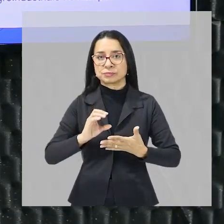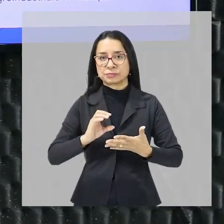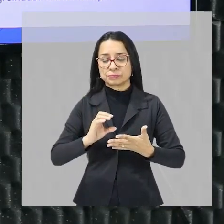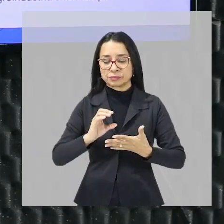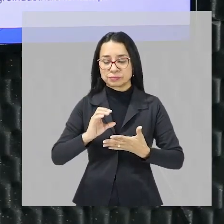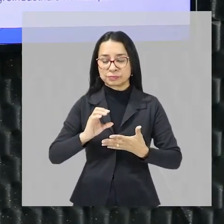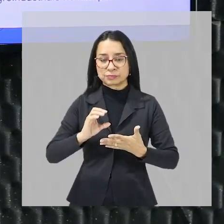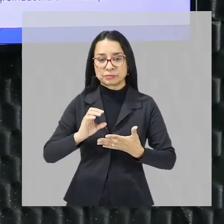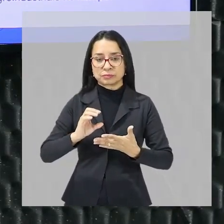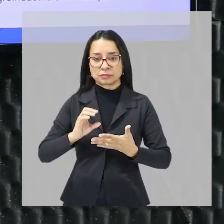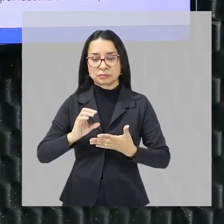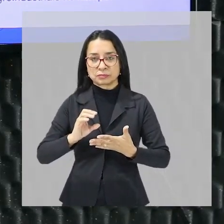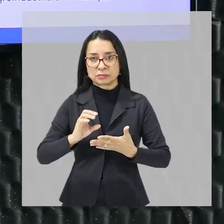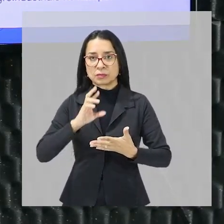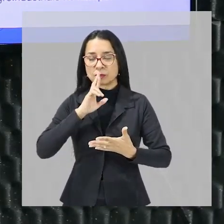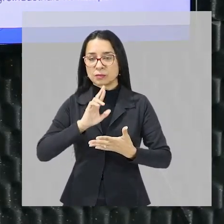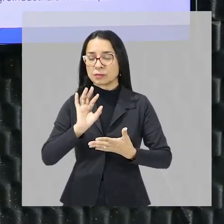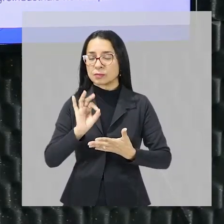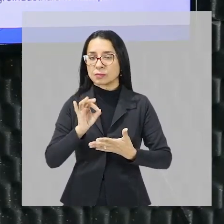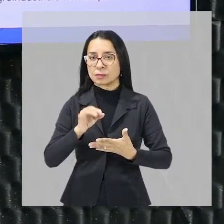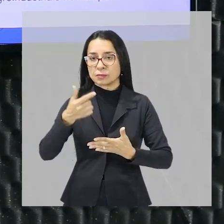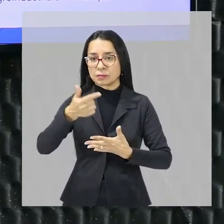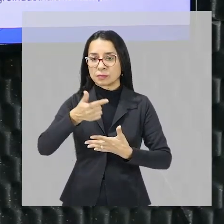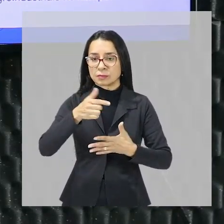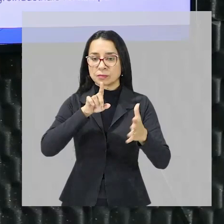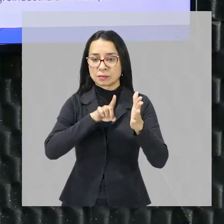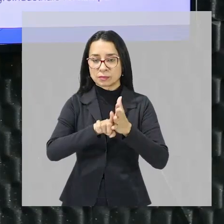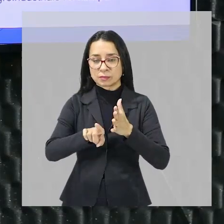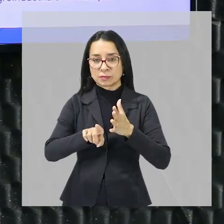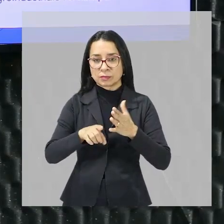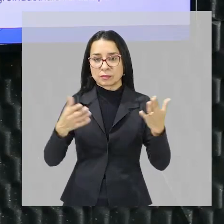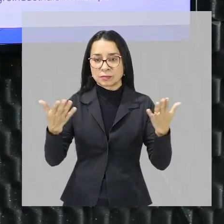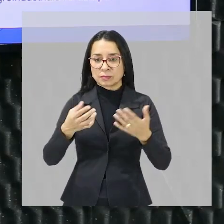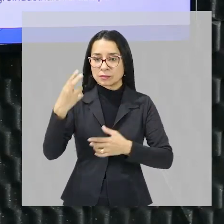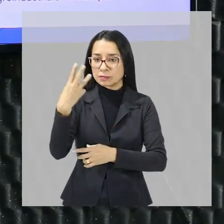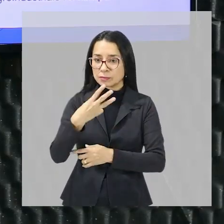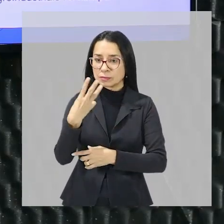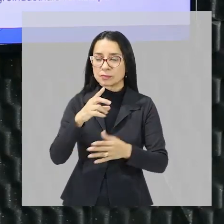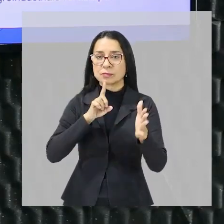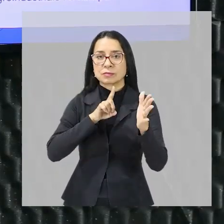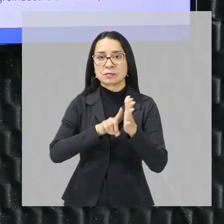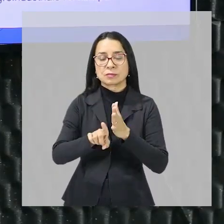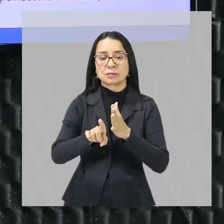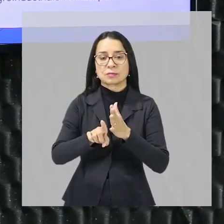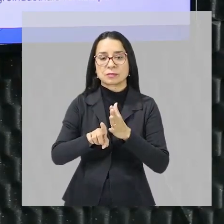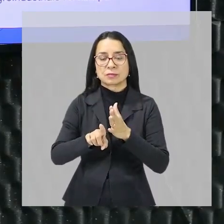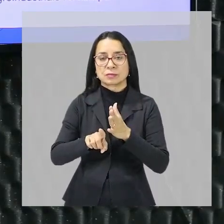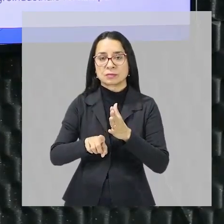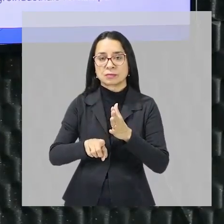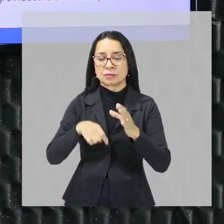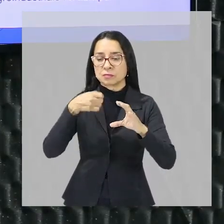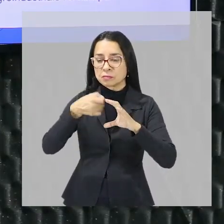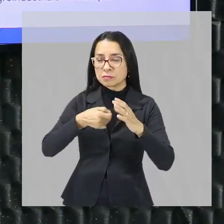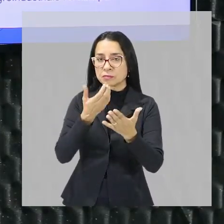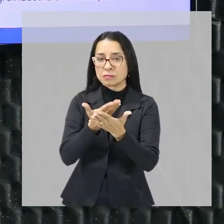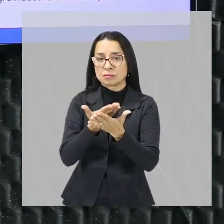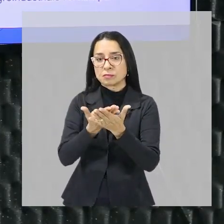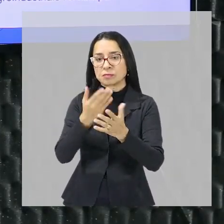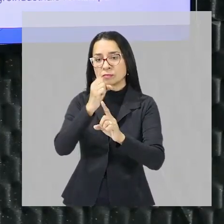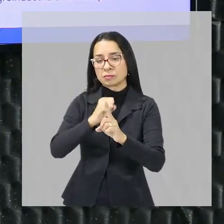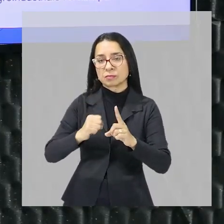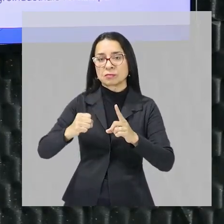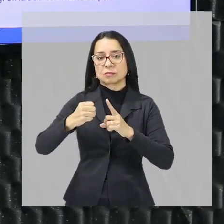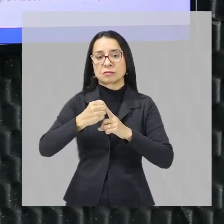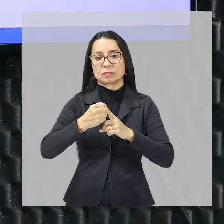nossa opção correta nessa segunda questão. Vamos agora para a terceira questão da videoaula de Sociologia sobre